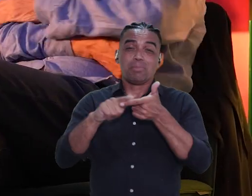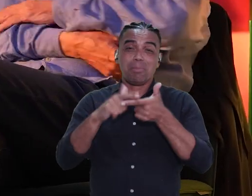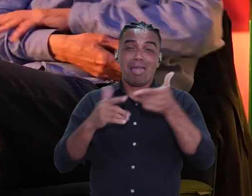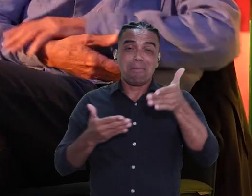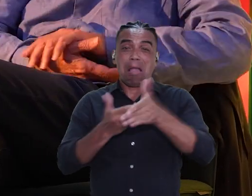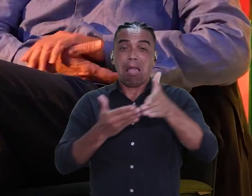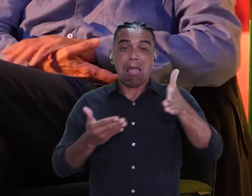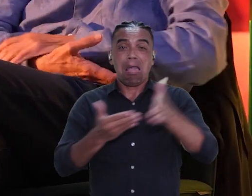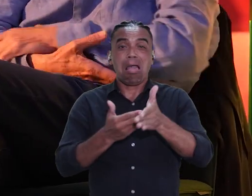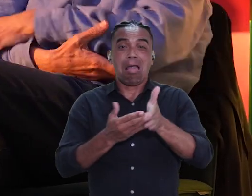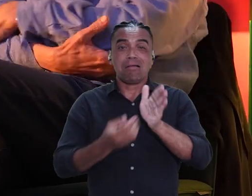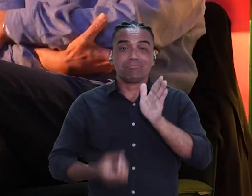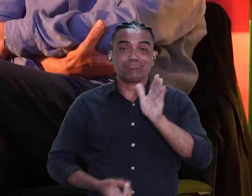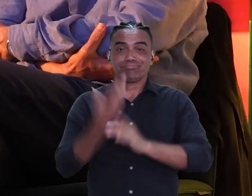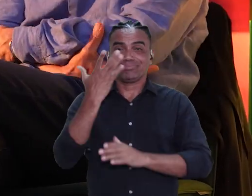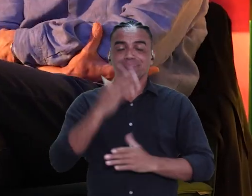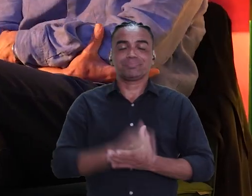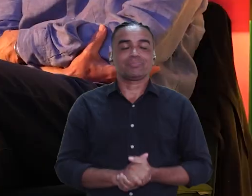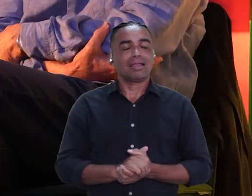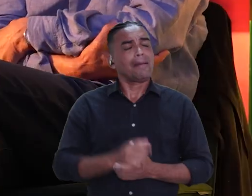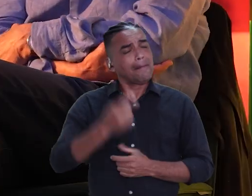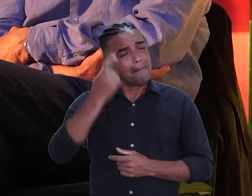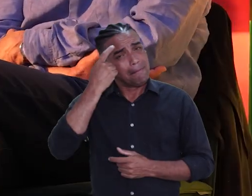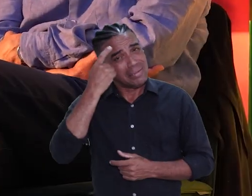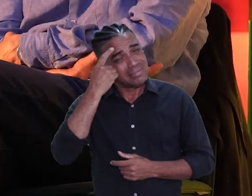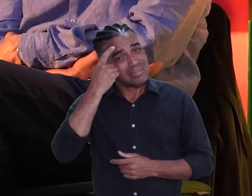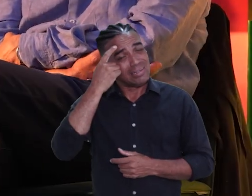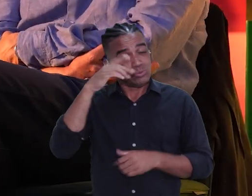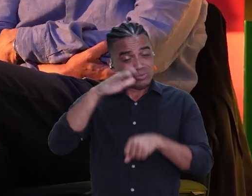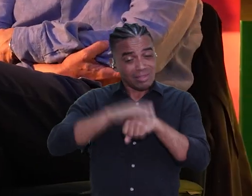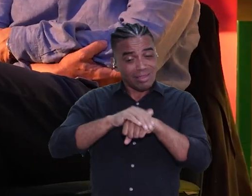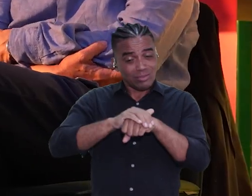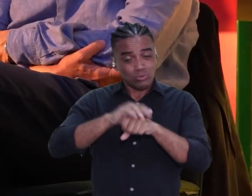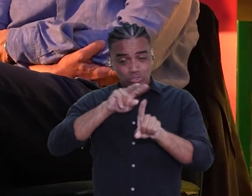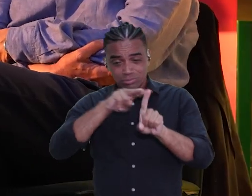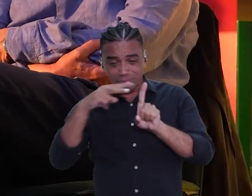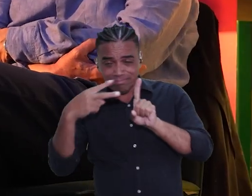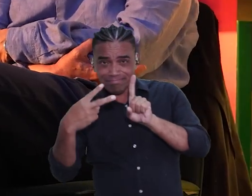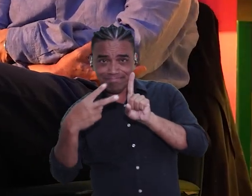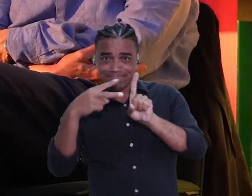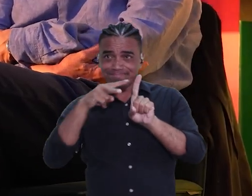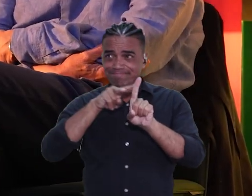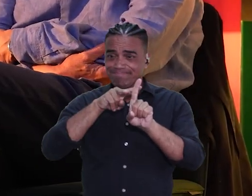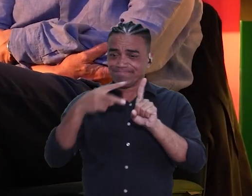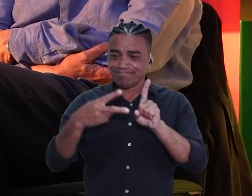obstáculos se apresentam. Pensando sob uma ótica, né,